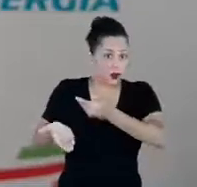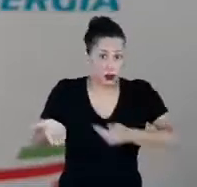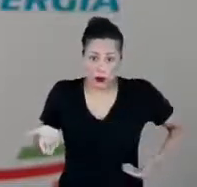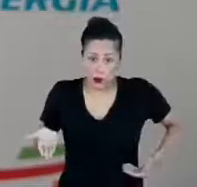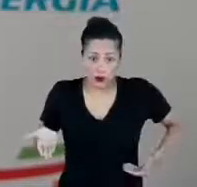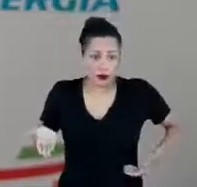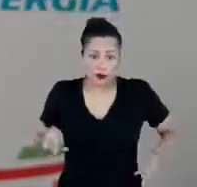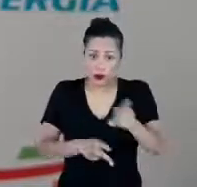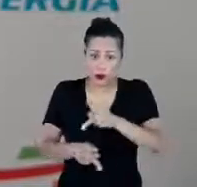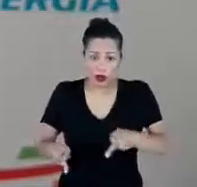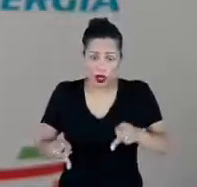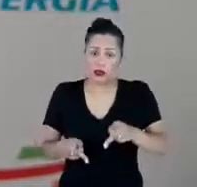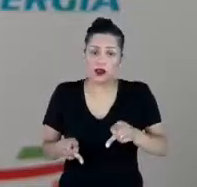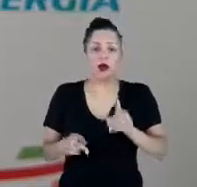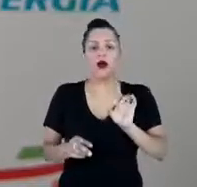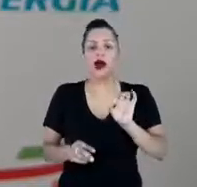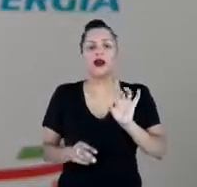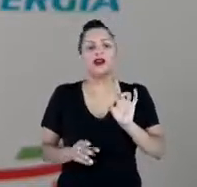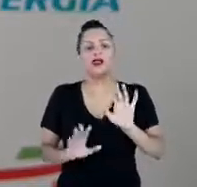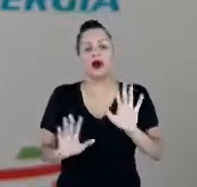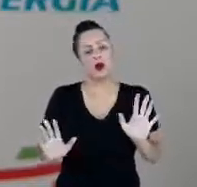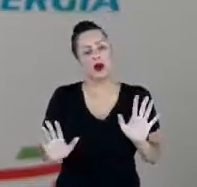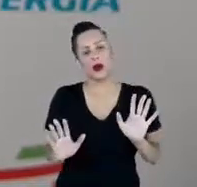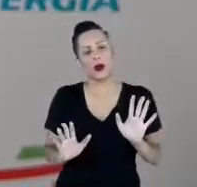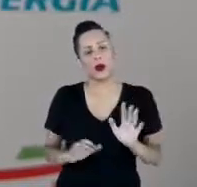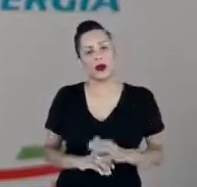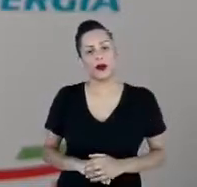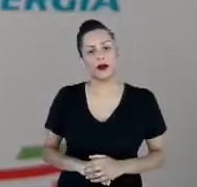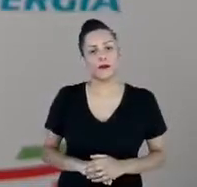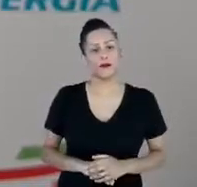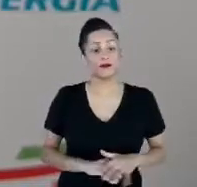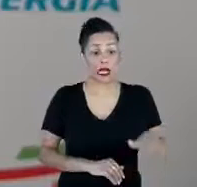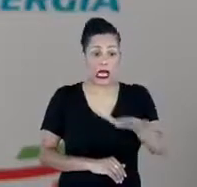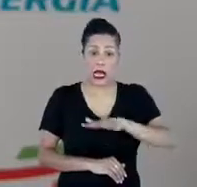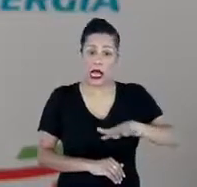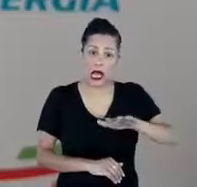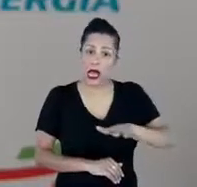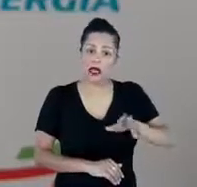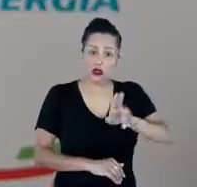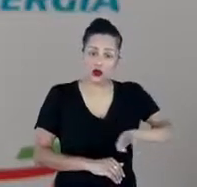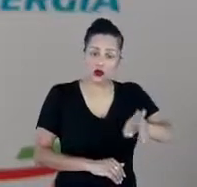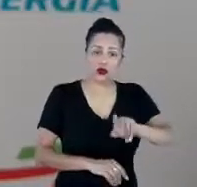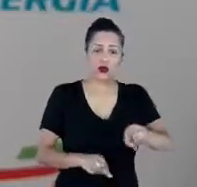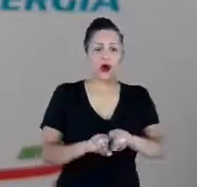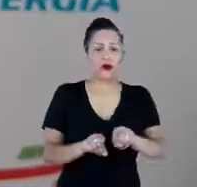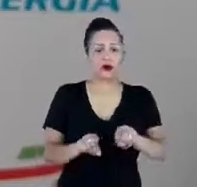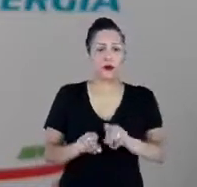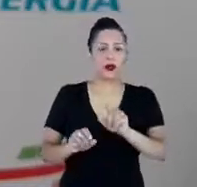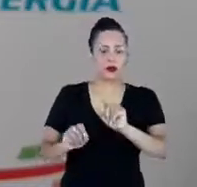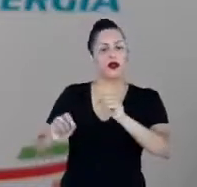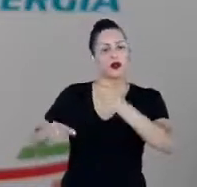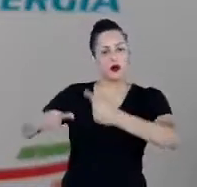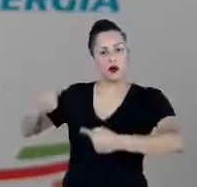não apenas uma se compara a área de consumo mas também de serviço por causa da competitividade dos serviços